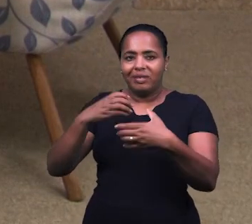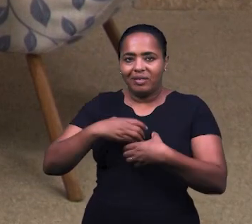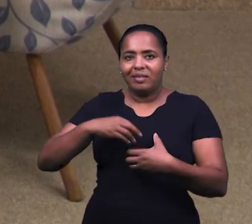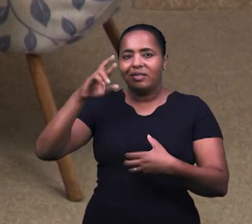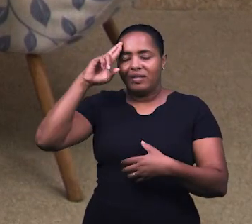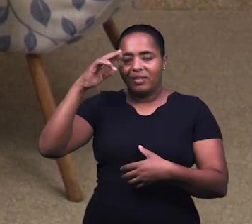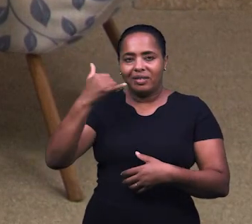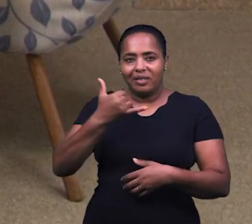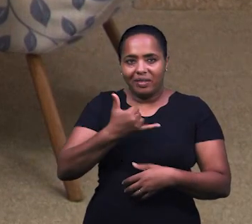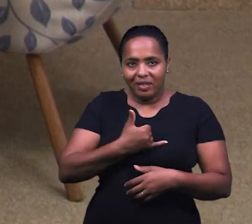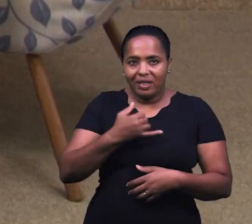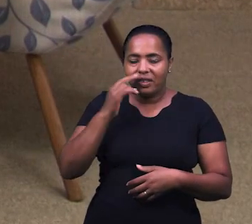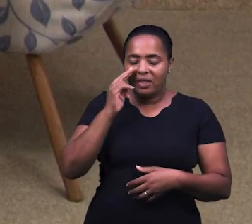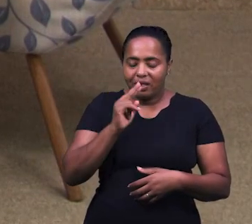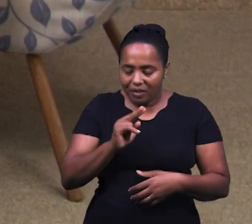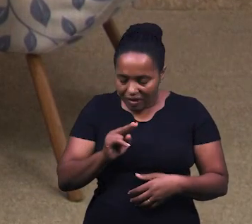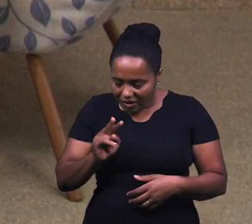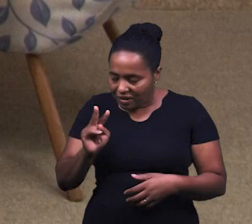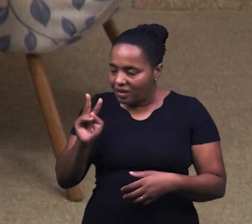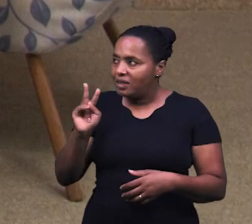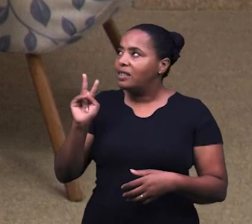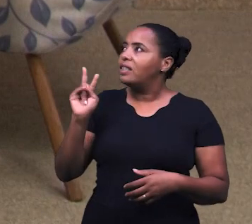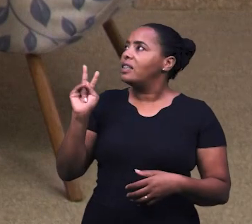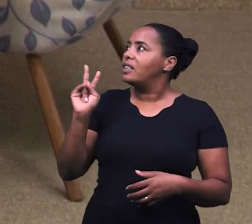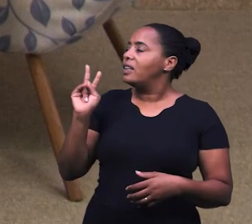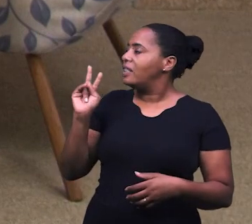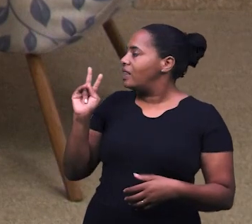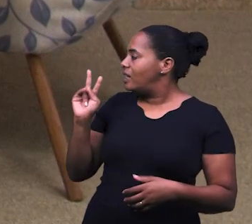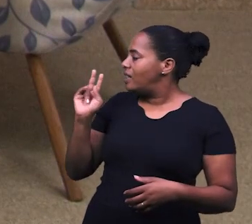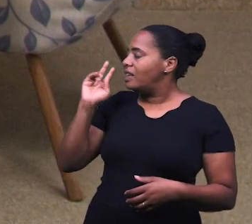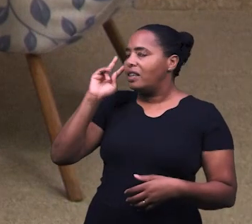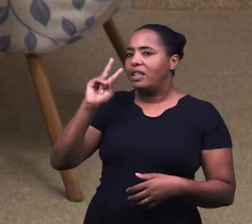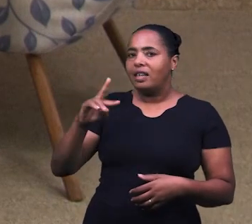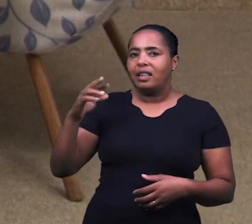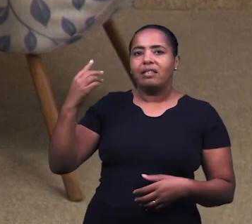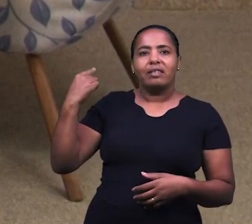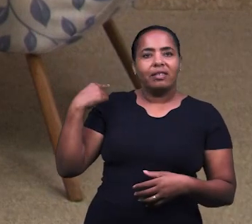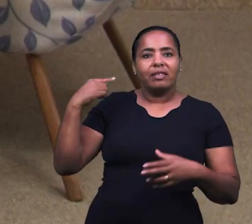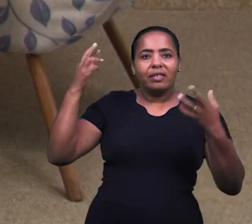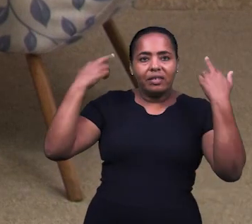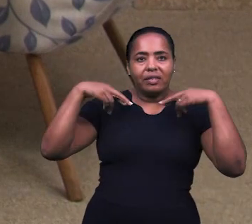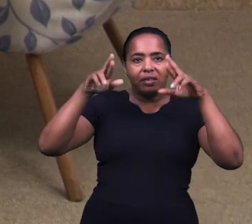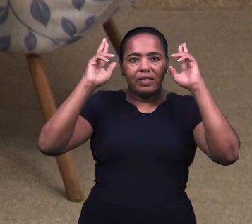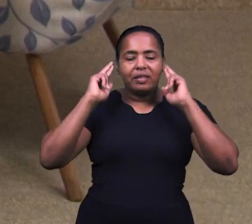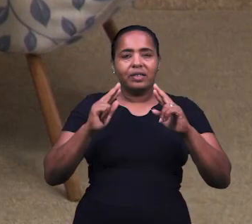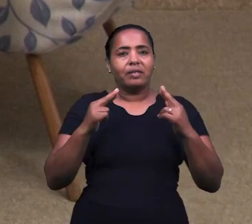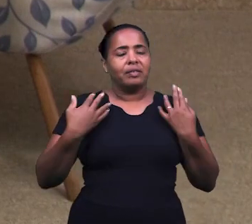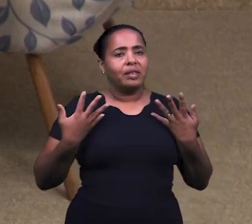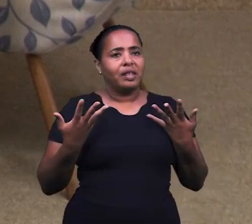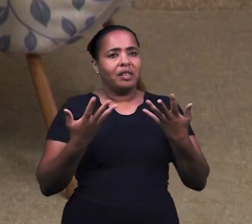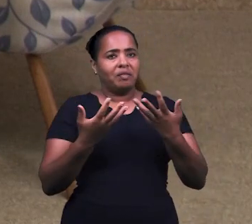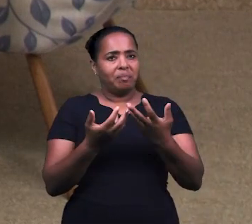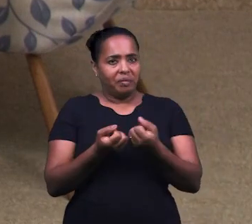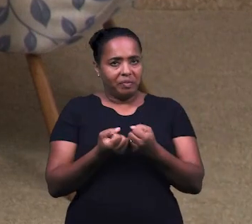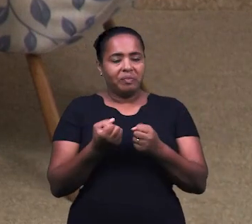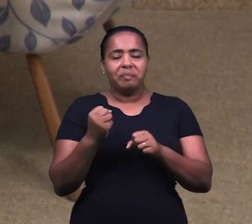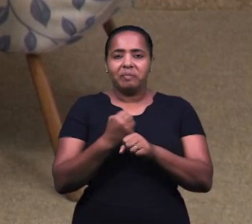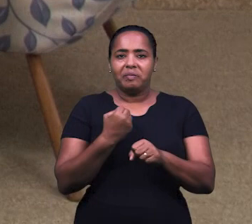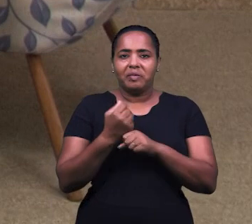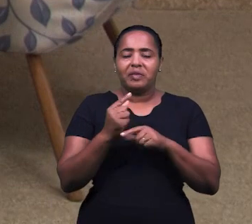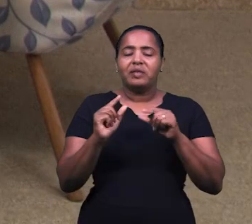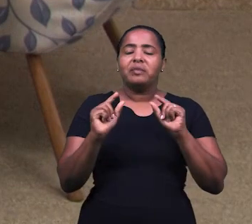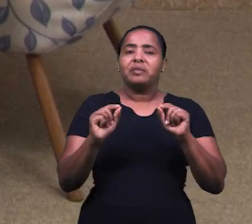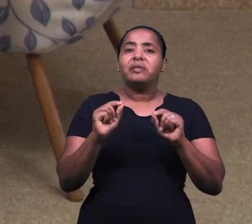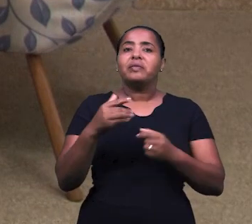Ele ouviu a voz do Senhor, ele olhou, e quando ele olhou, ele viu o cordeiro. Então isso podemos ver que é algo maravilhoso nesta